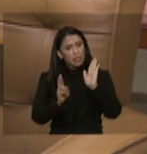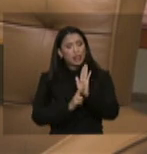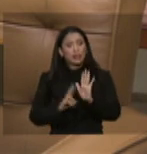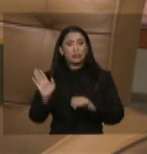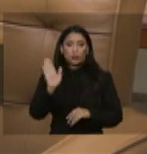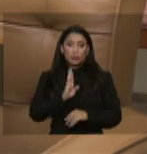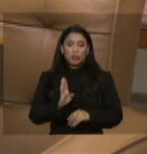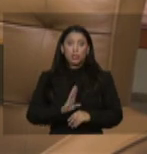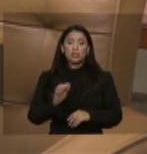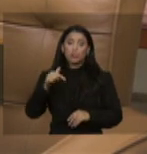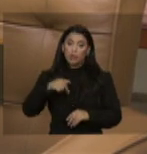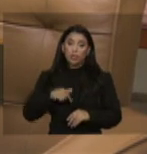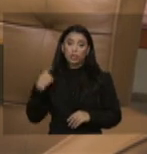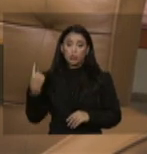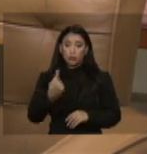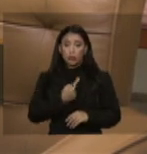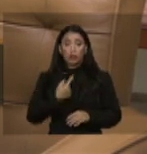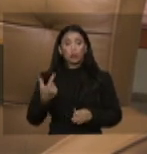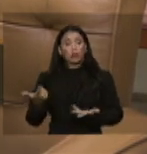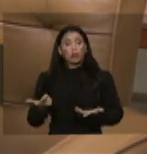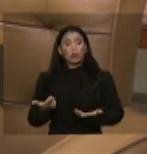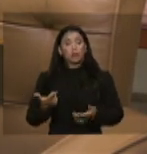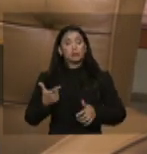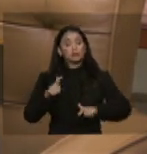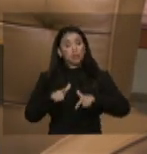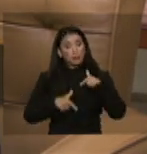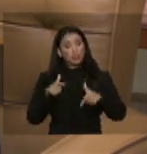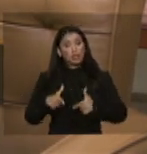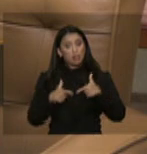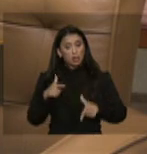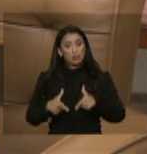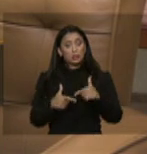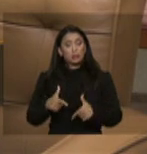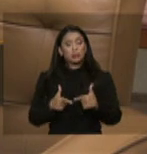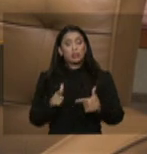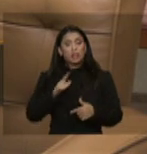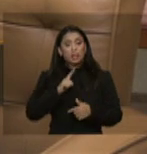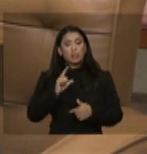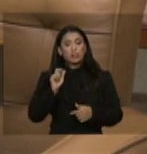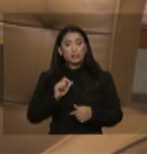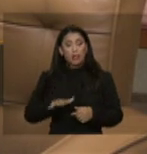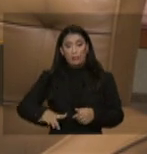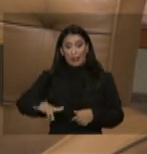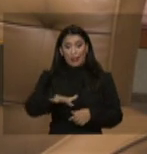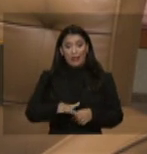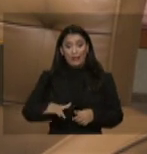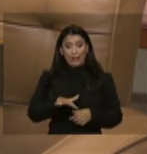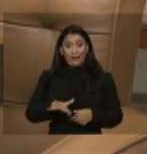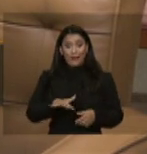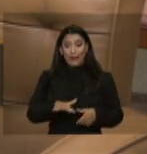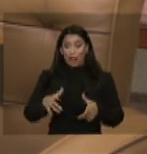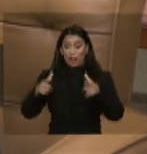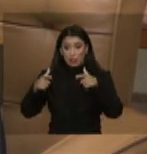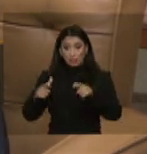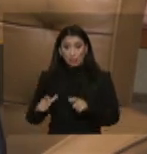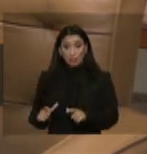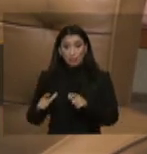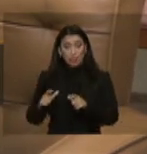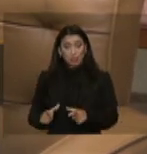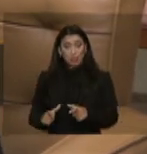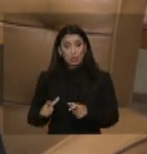que nos é aqui prestar por isso que a gente tem discutido essa questão da rede territorialização né do